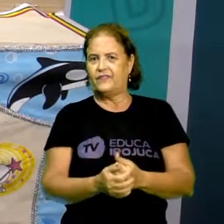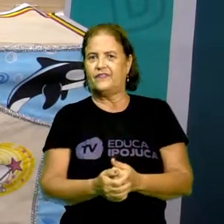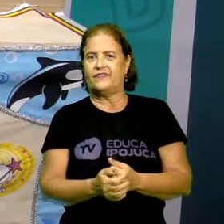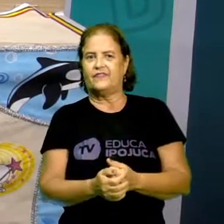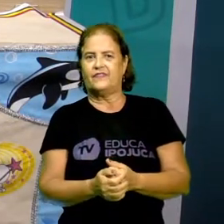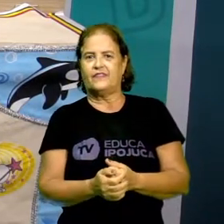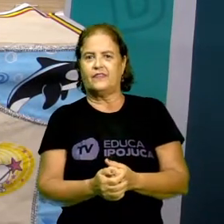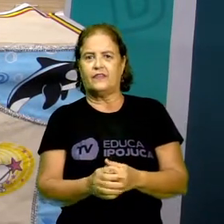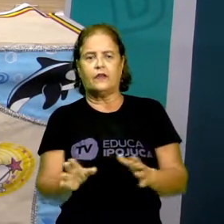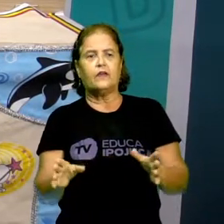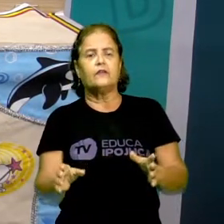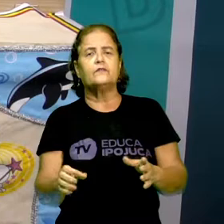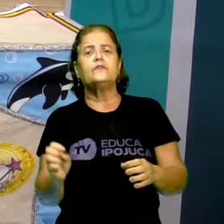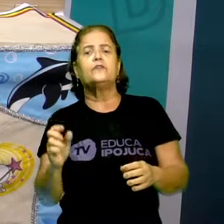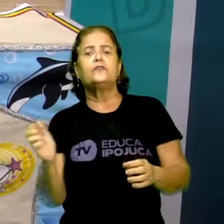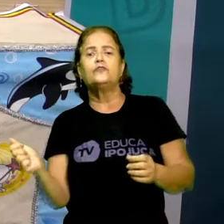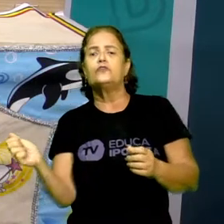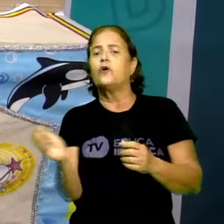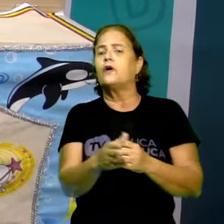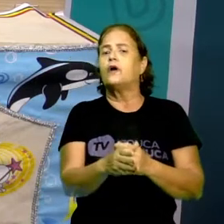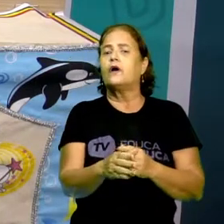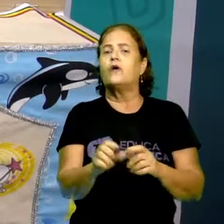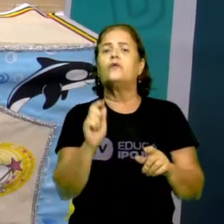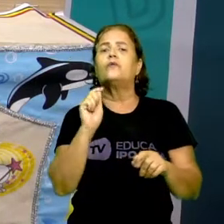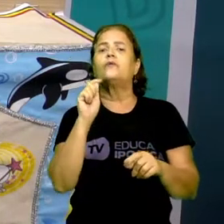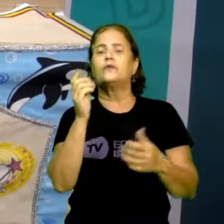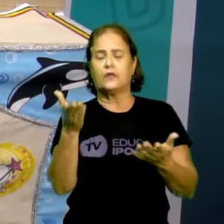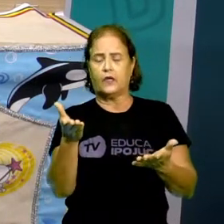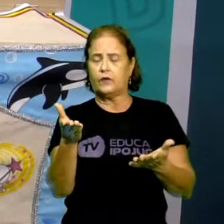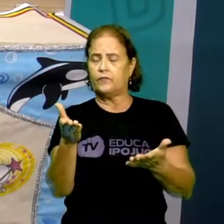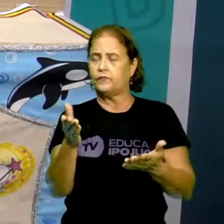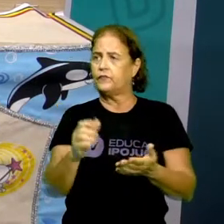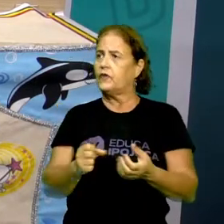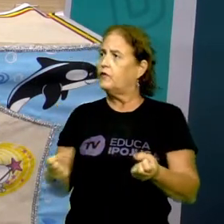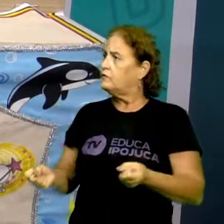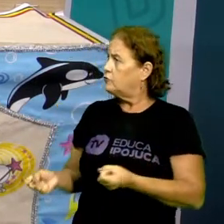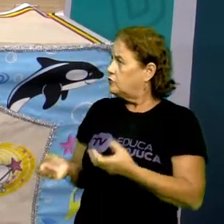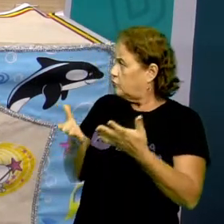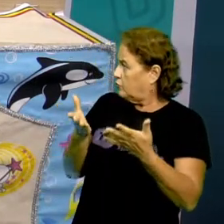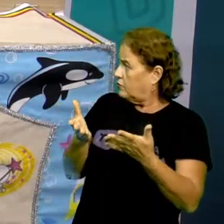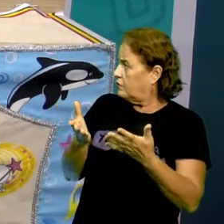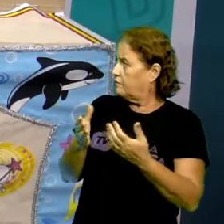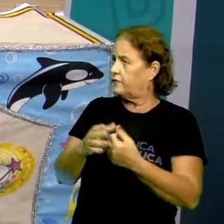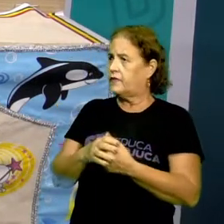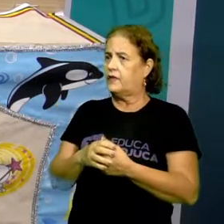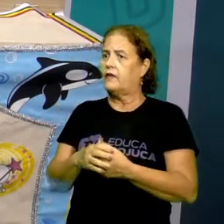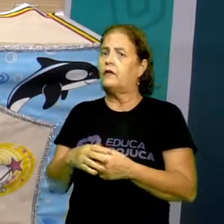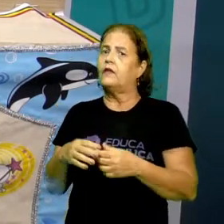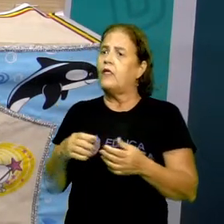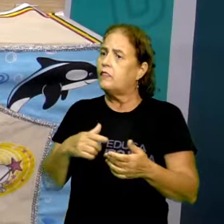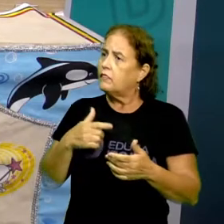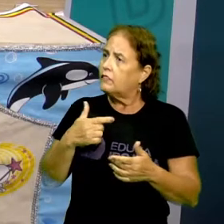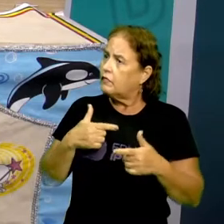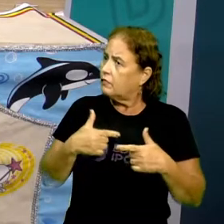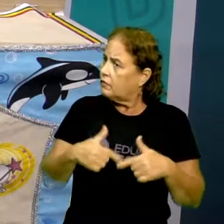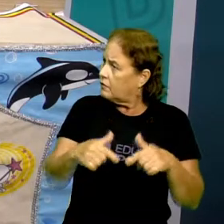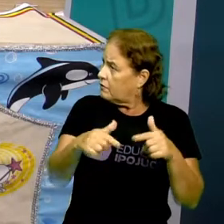respondeu, leiturinha. Jogar o quê? Se jogar. Se jogar? Isso. Se arriscar.